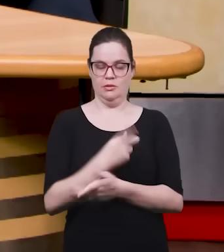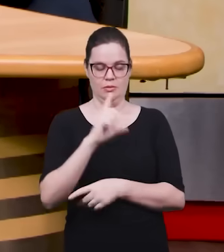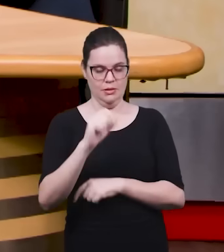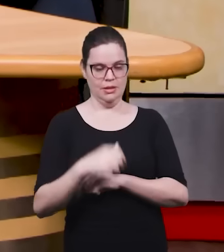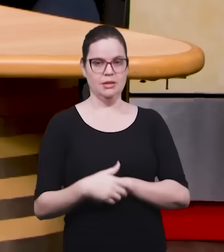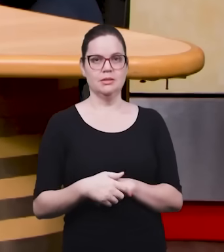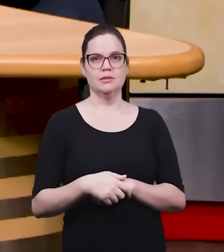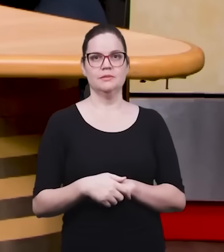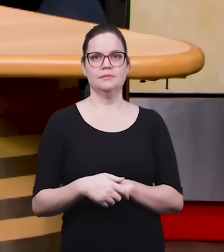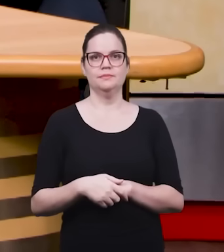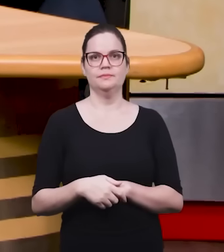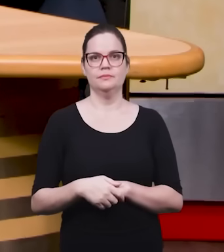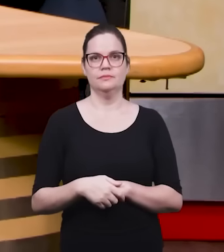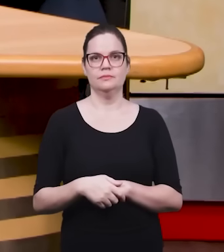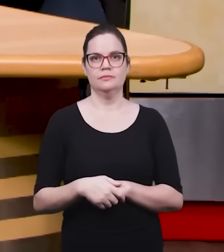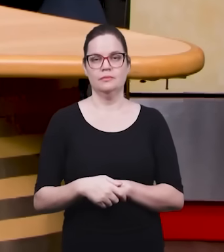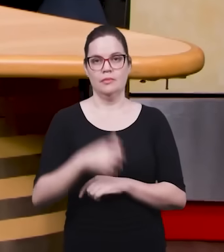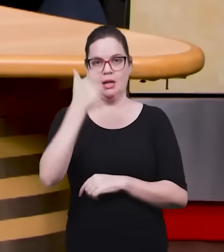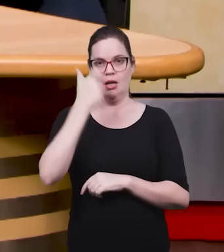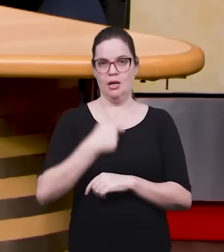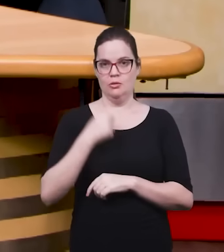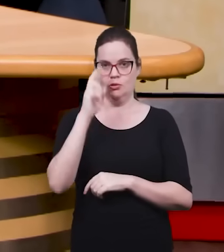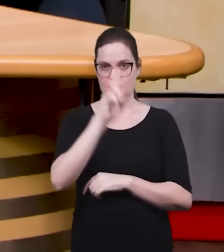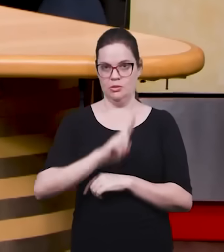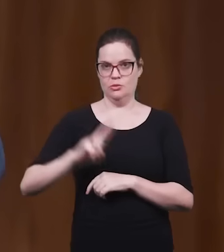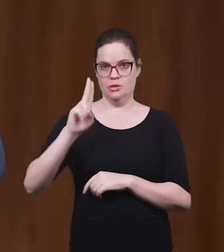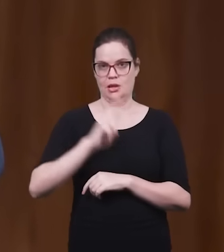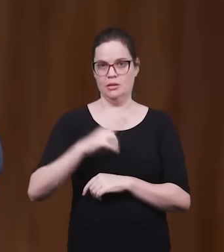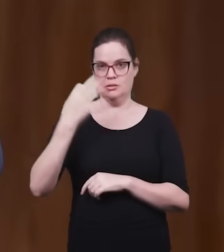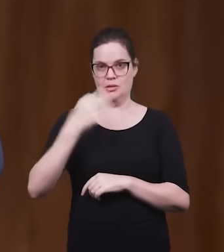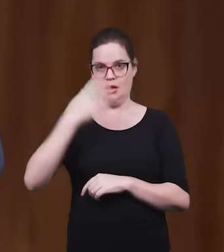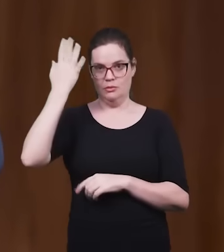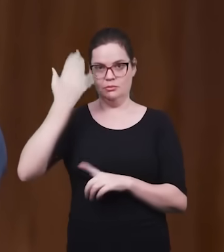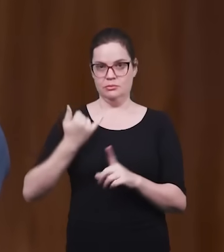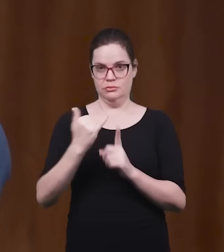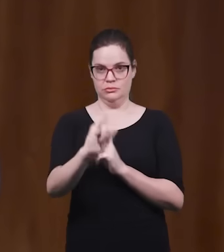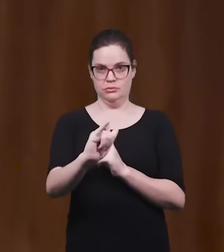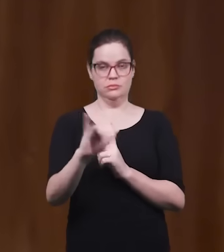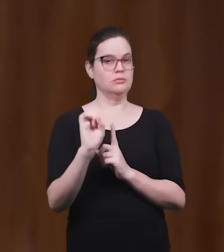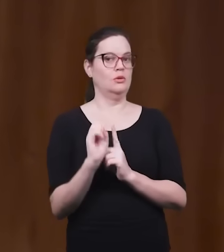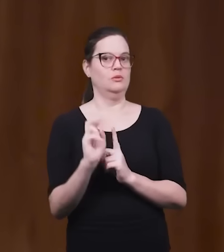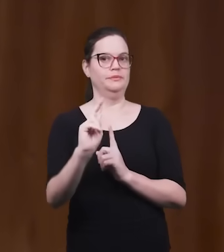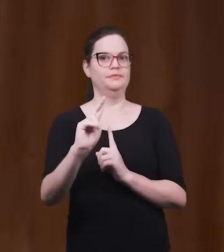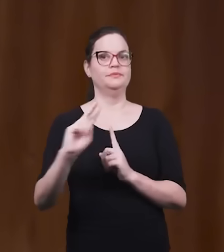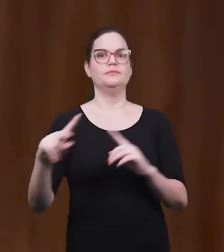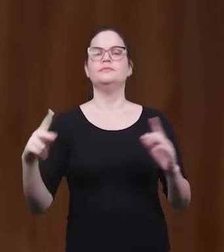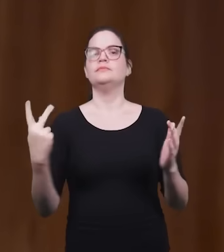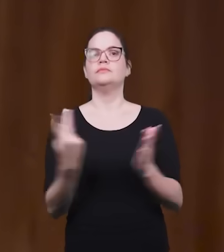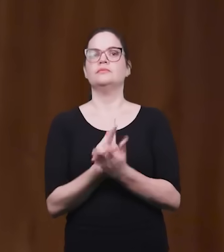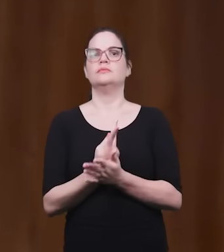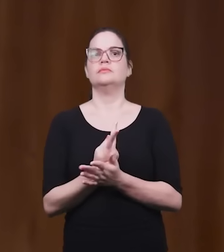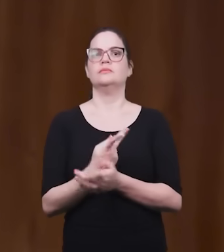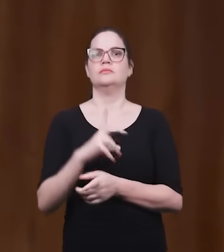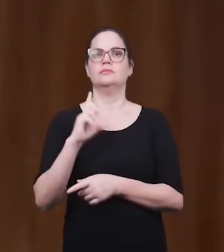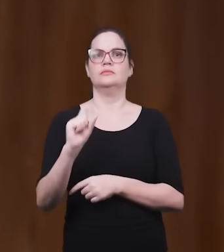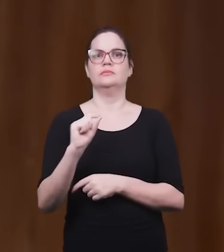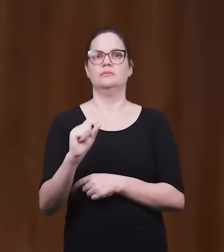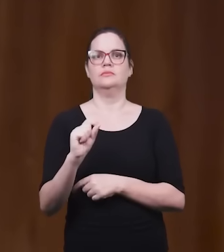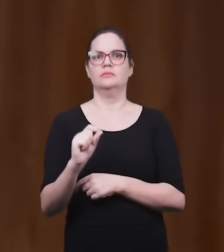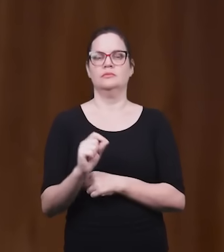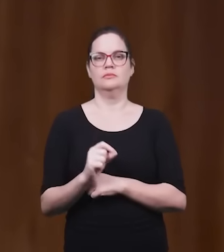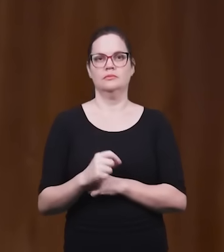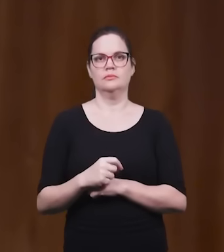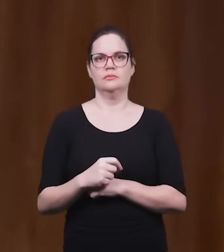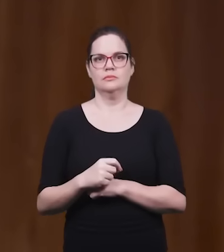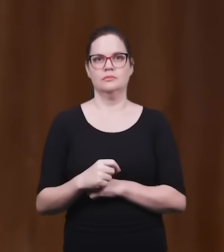Gilson, eu estou sendo usado numa interpretação de línguas. Tal. Aí, de repente, vem uma mensagem